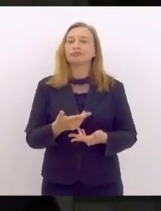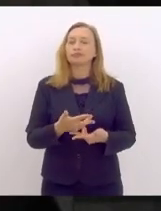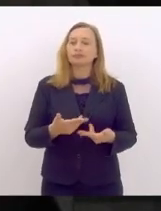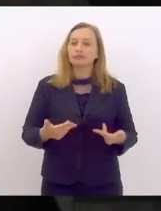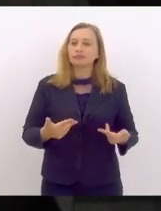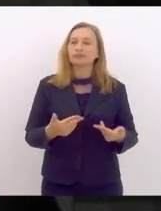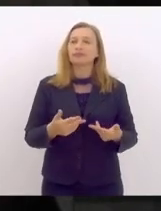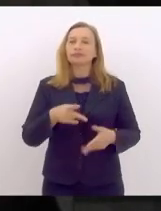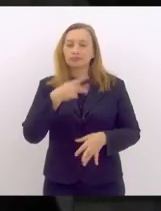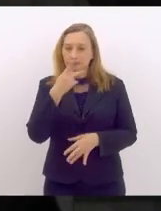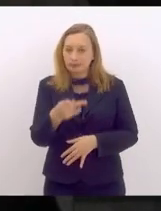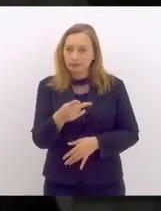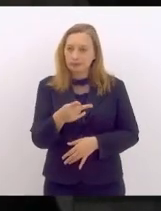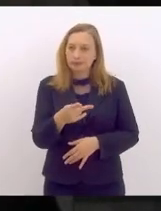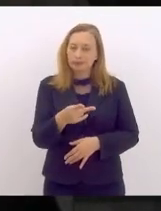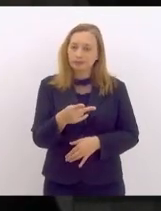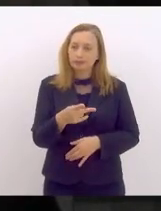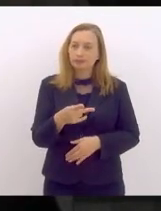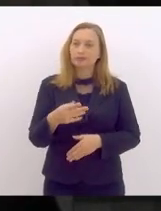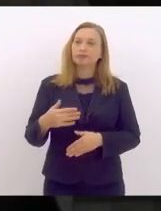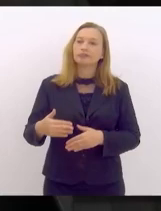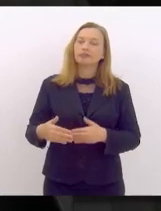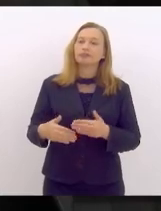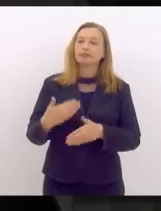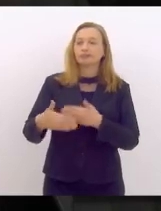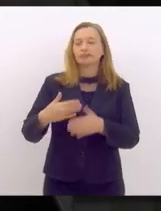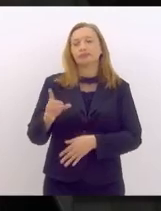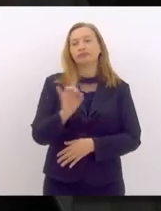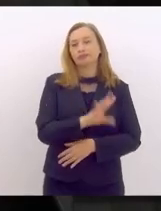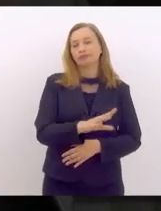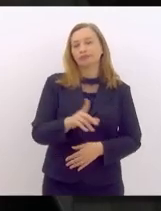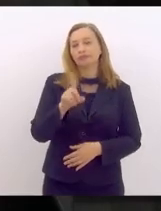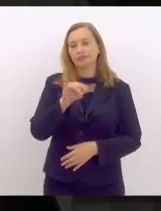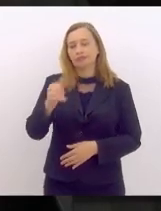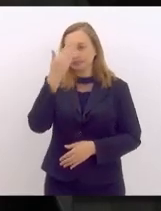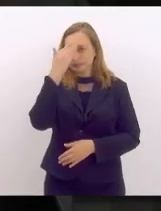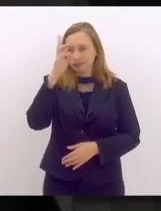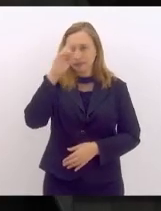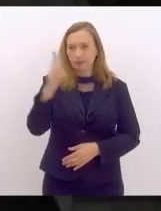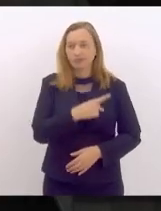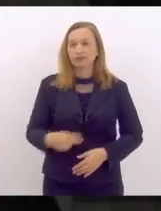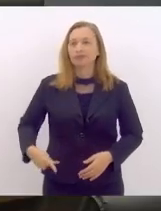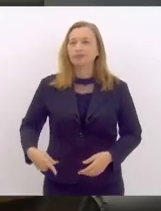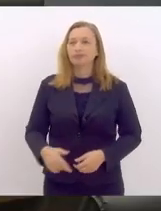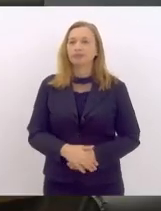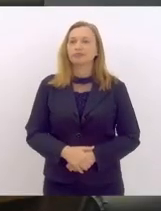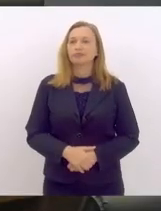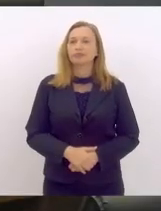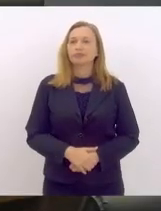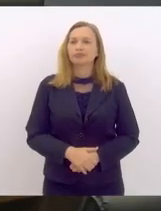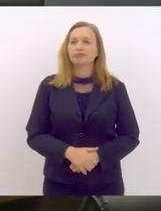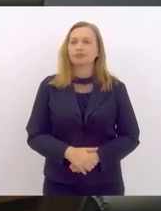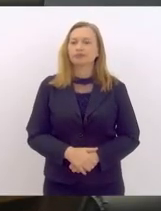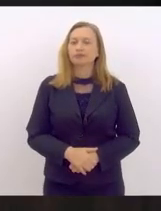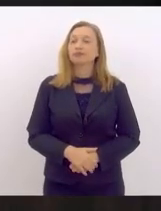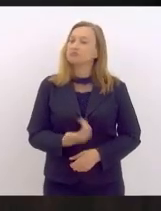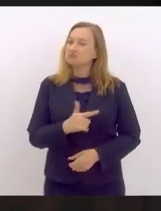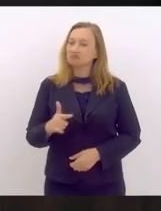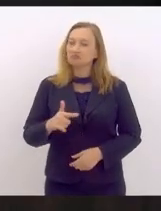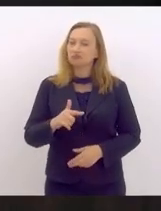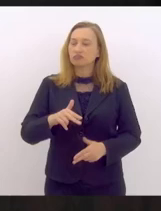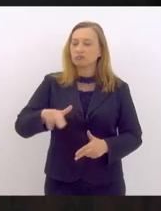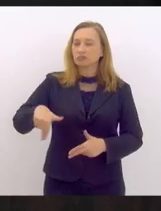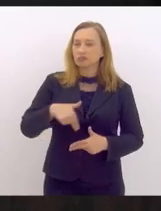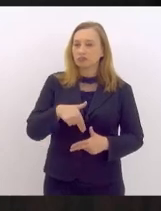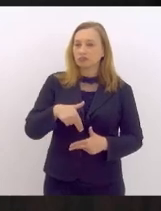que comentar ao longo dos próximos dias obrigado senhora presidente e não